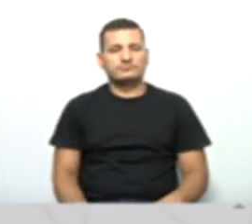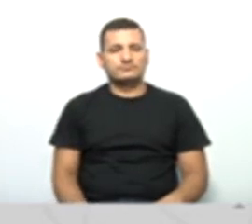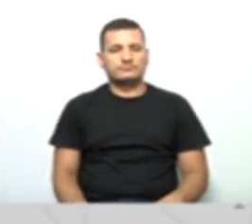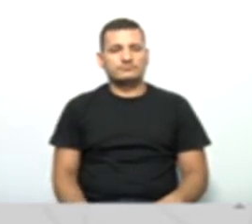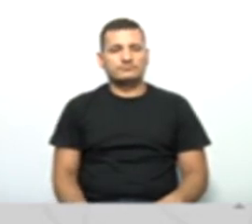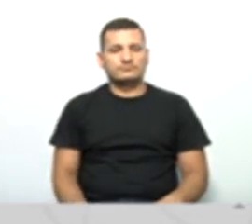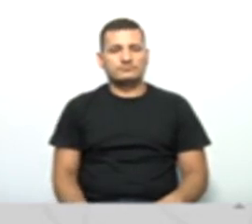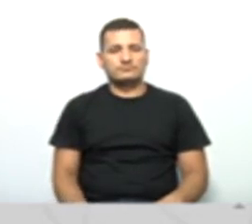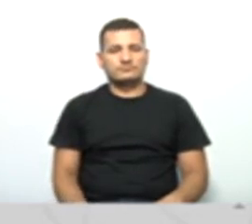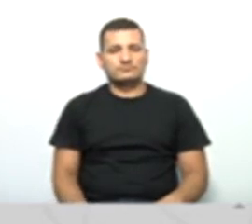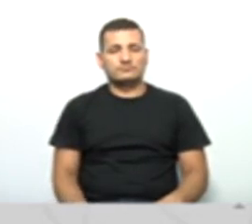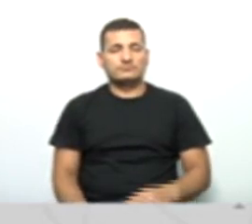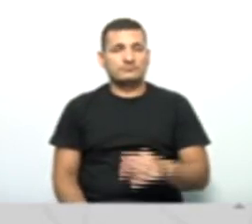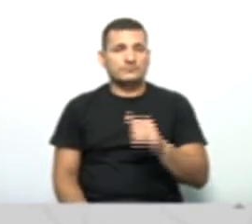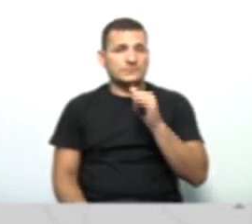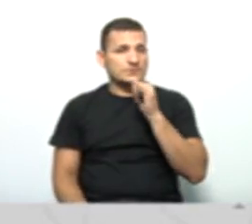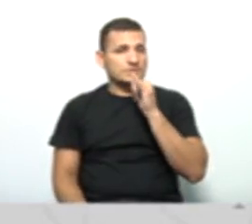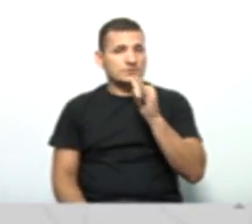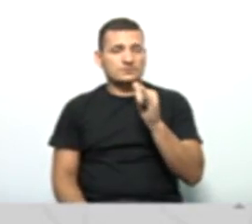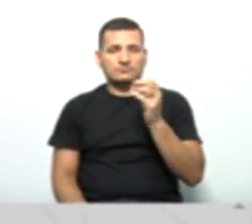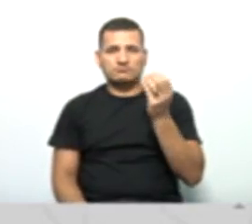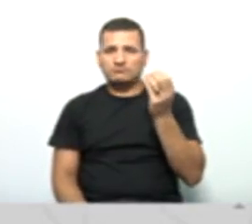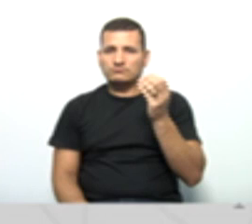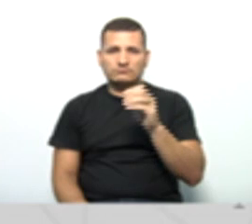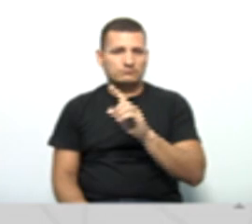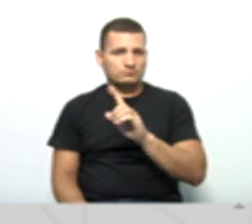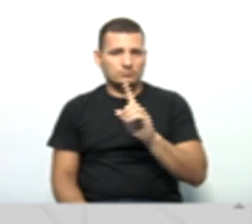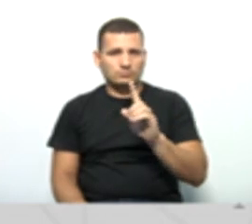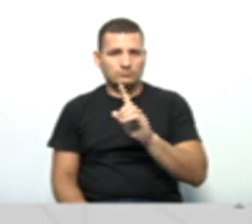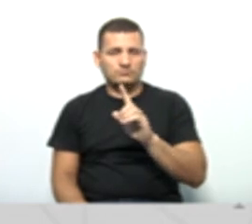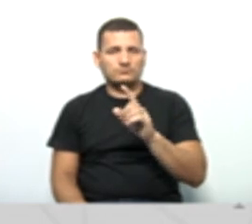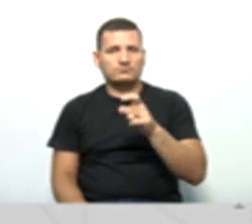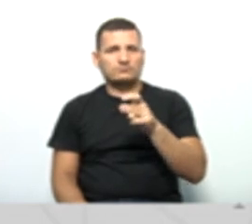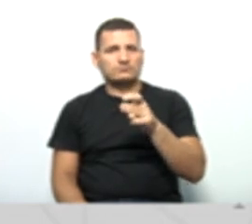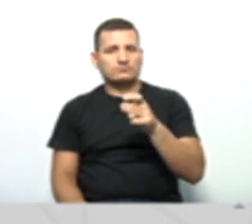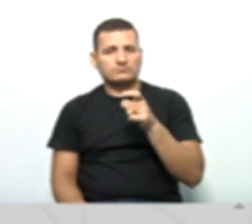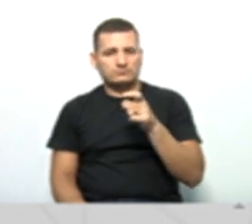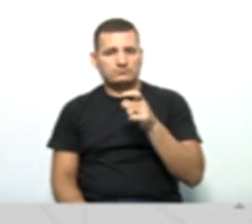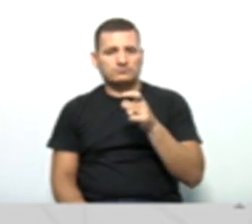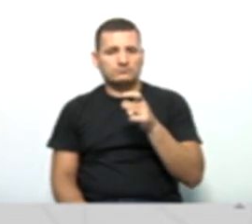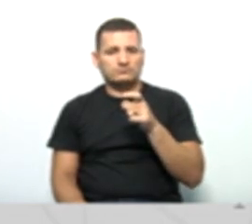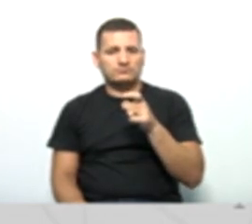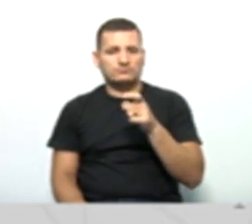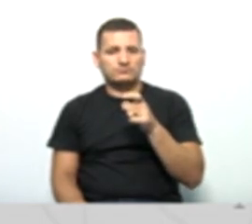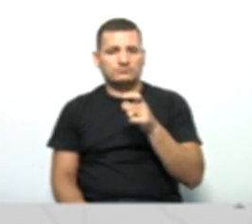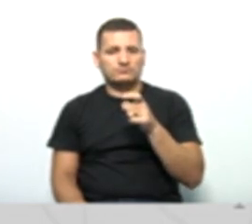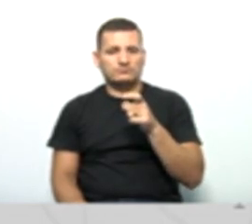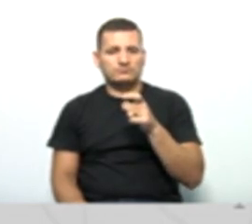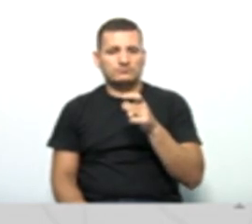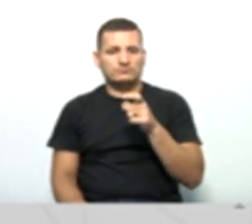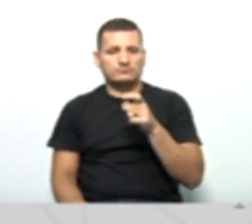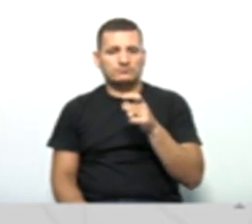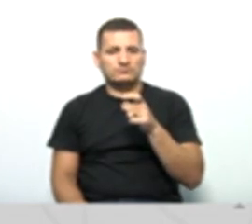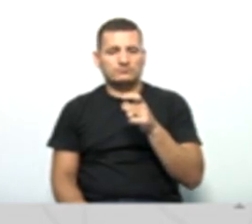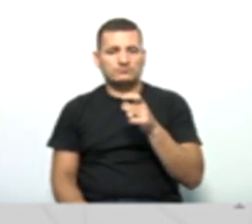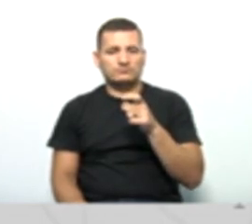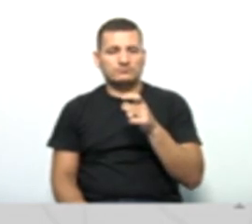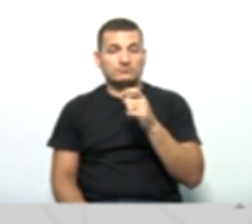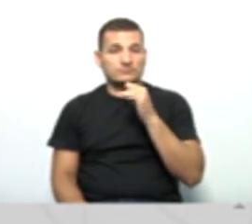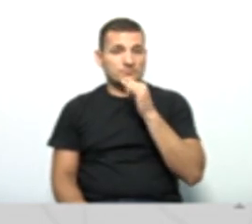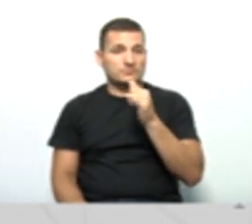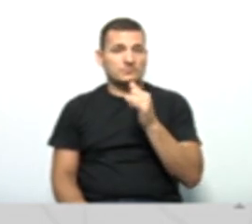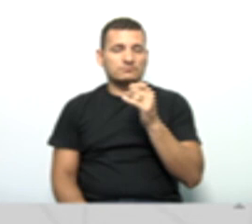Se não colocarmos o X start, então vamos supor que você não coloca, ó, observe aqui embaixo, aqui, ó, bem aqui embaixo. Se eu